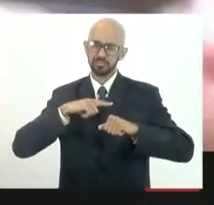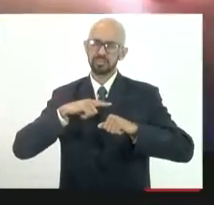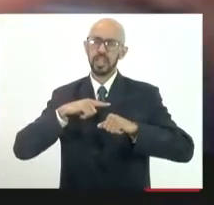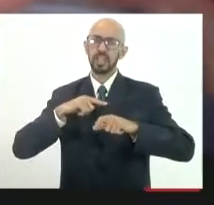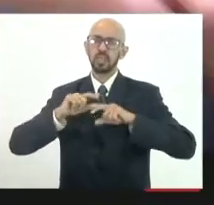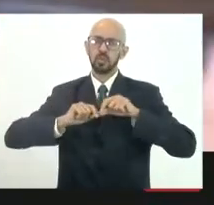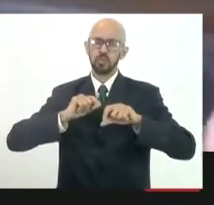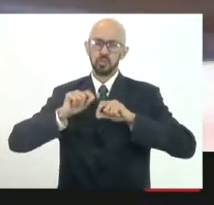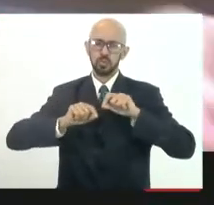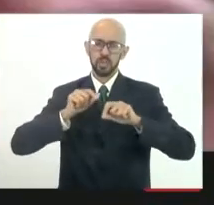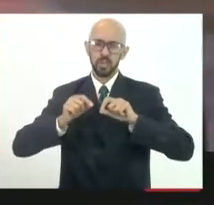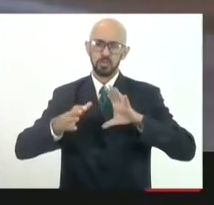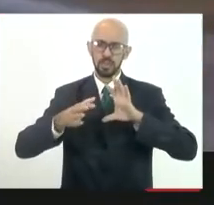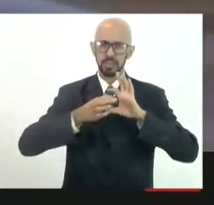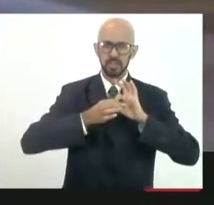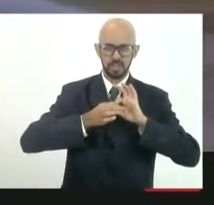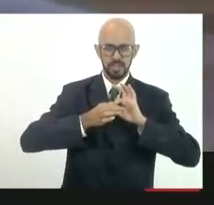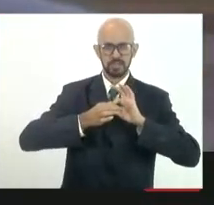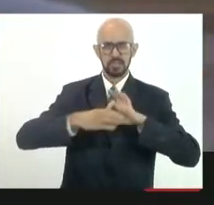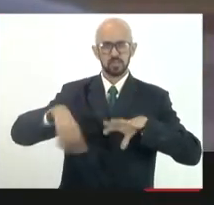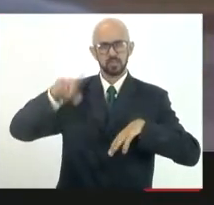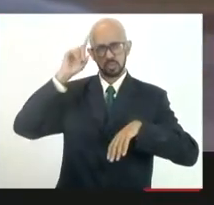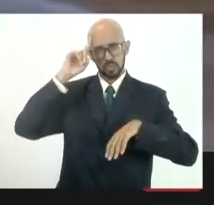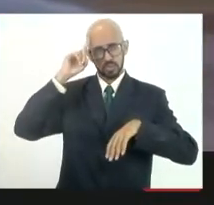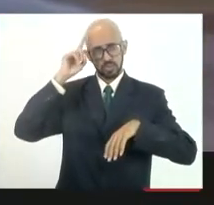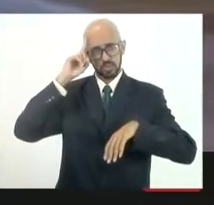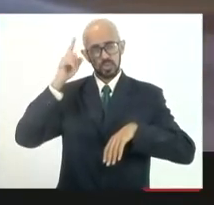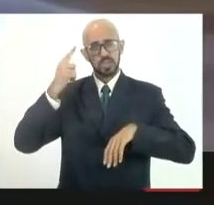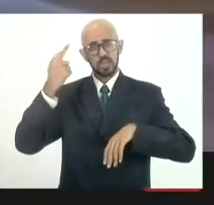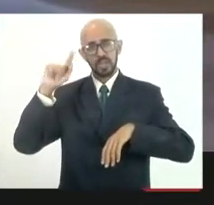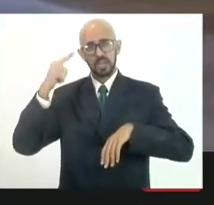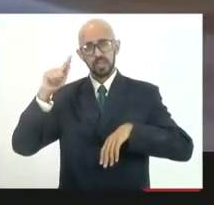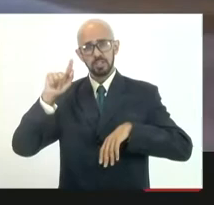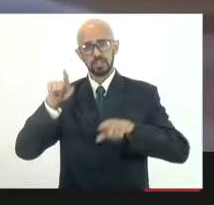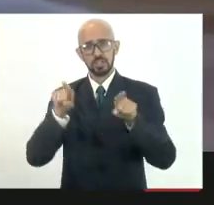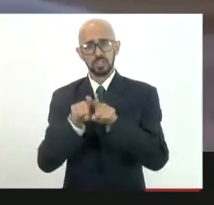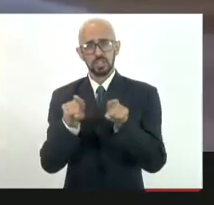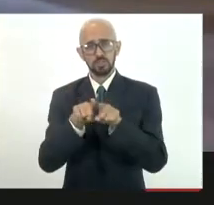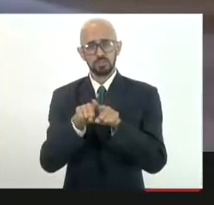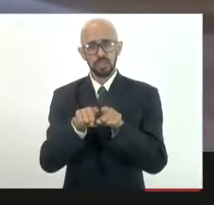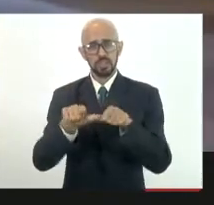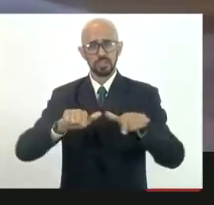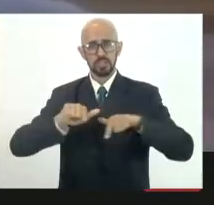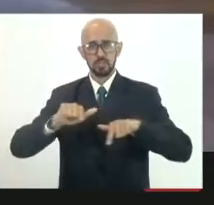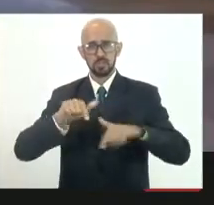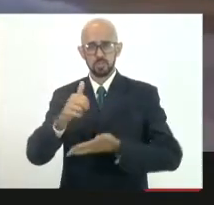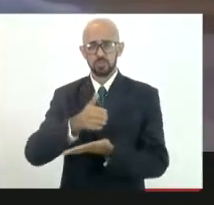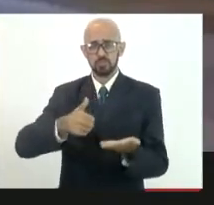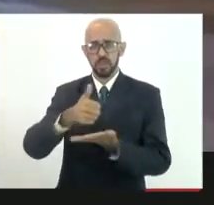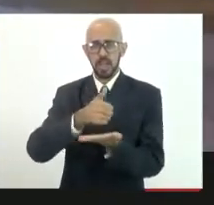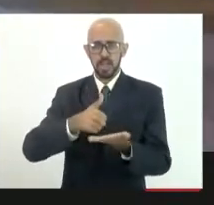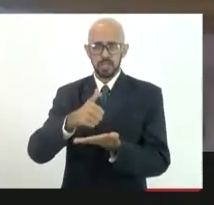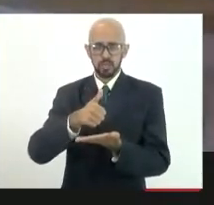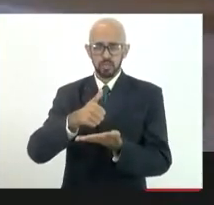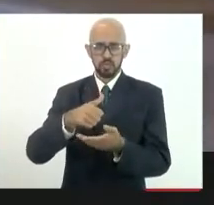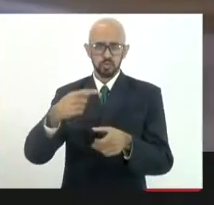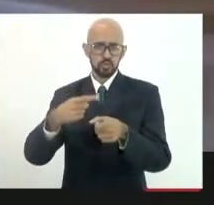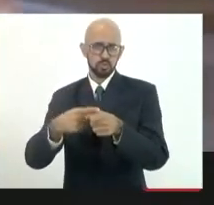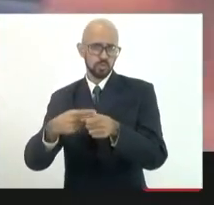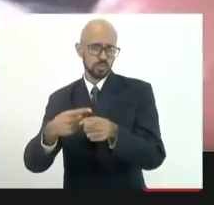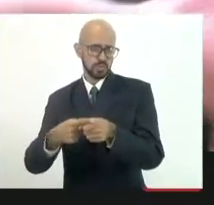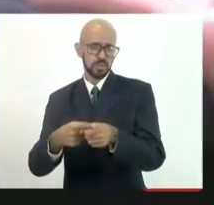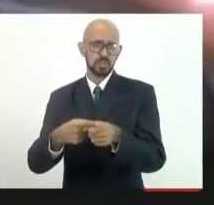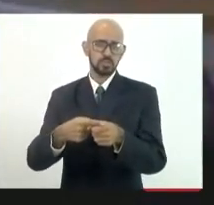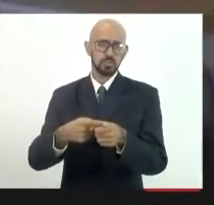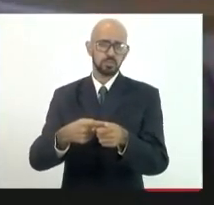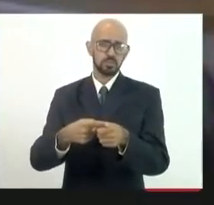mais diretas do dia a dia, da garantia de serviços básicos no âmbito do município, de iluminação